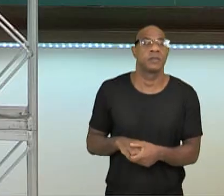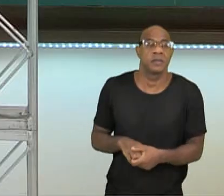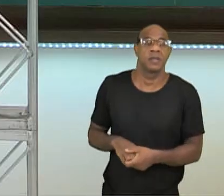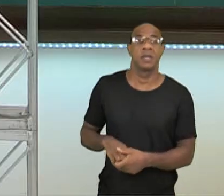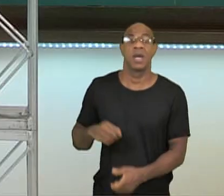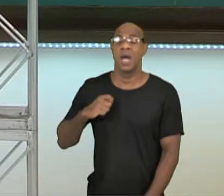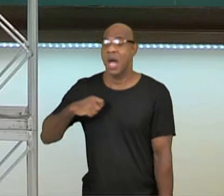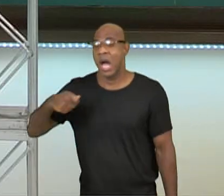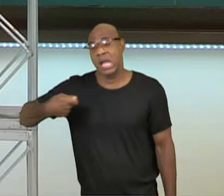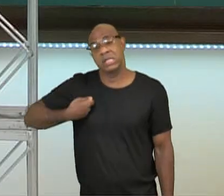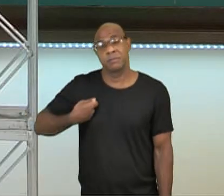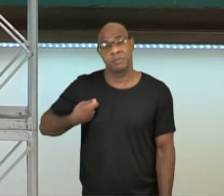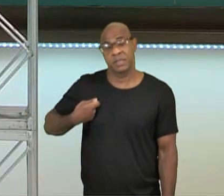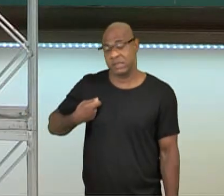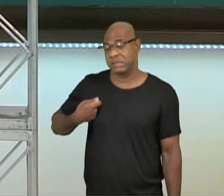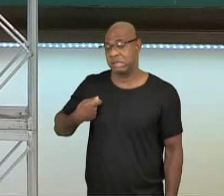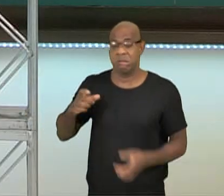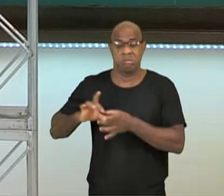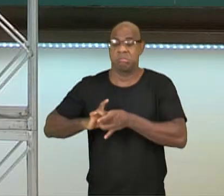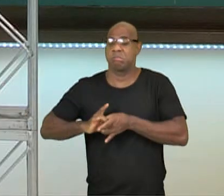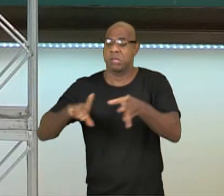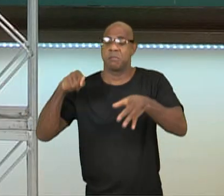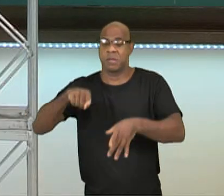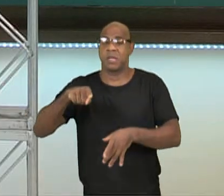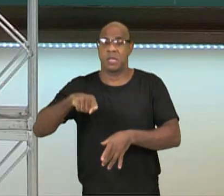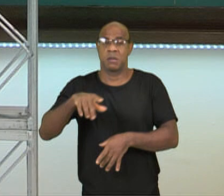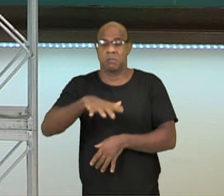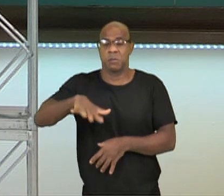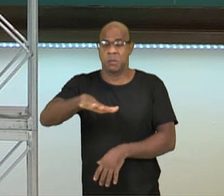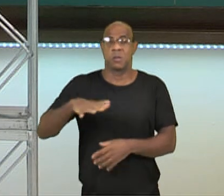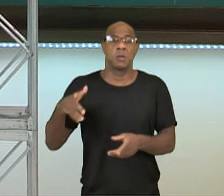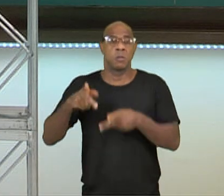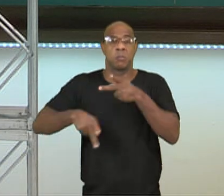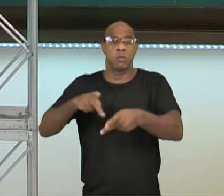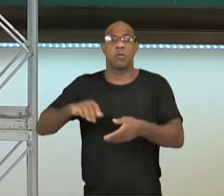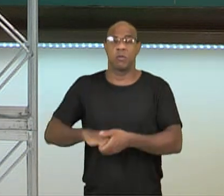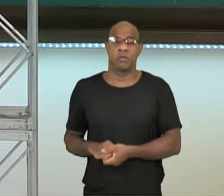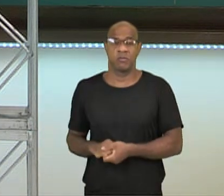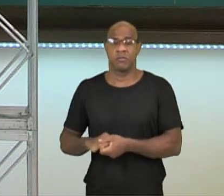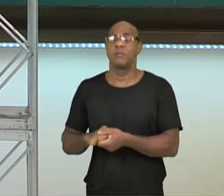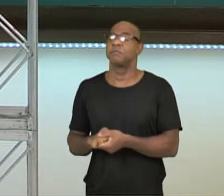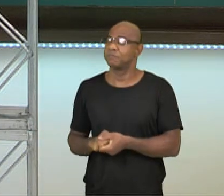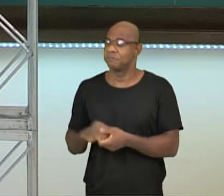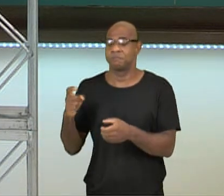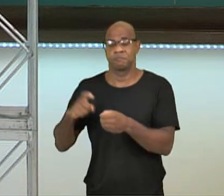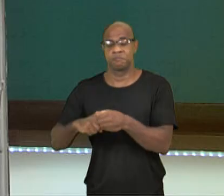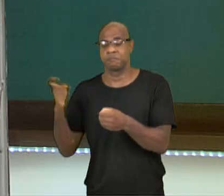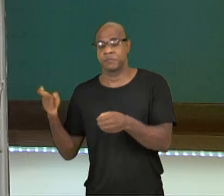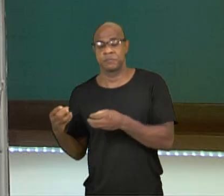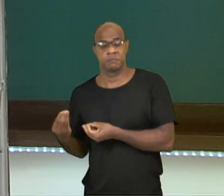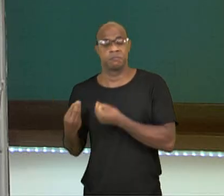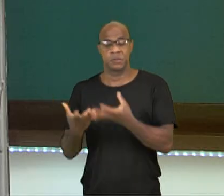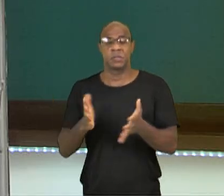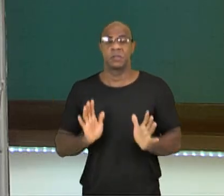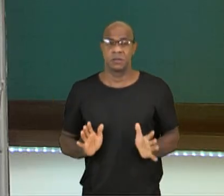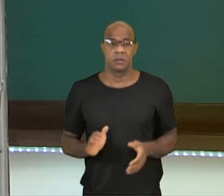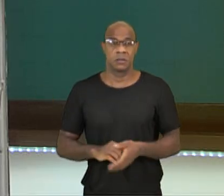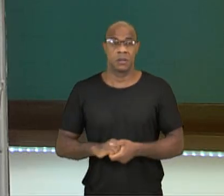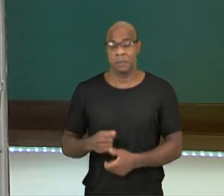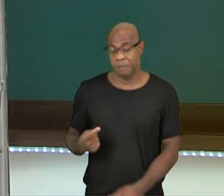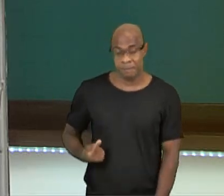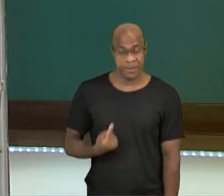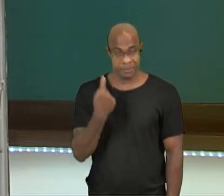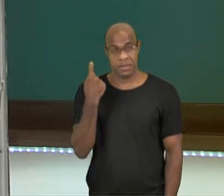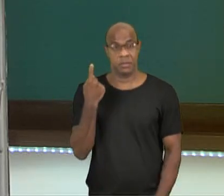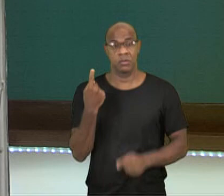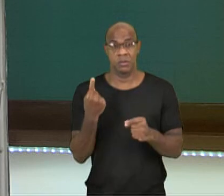a Espanha deu a independência para essa região aqui, ó, chamada Saara Ocidental. Primeiro,